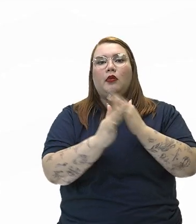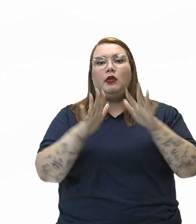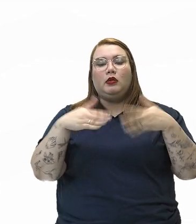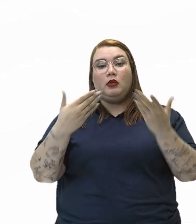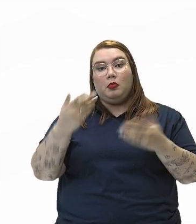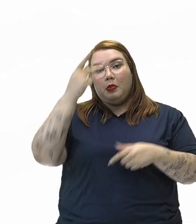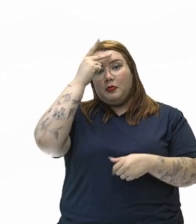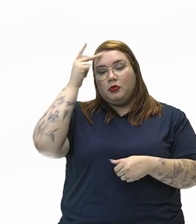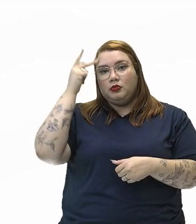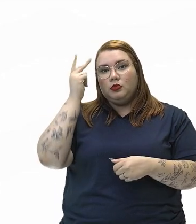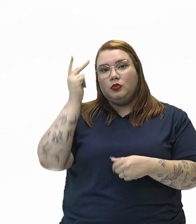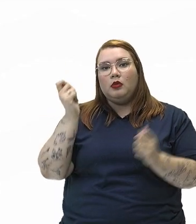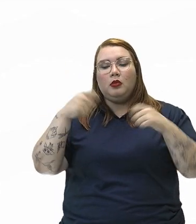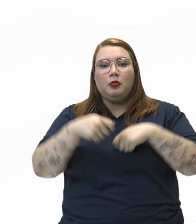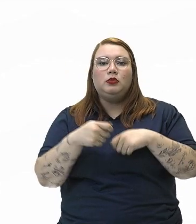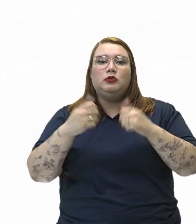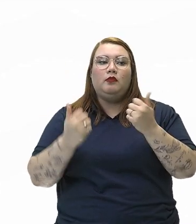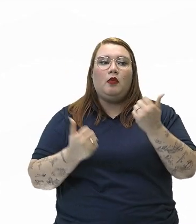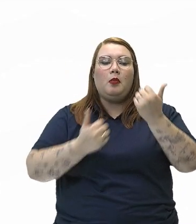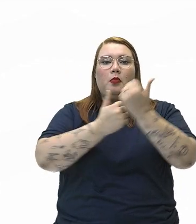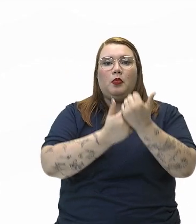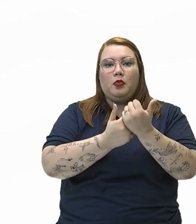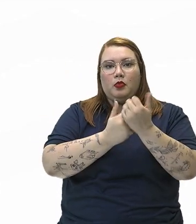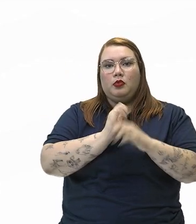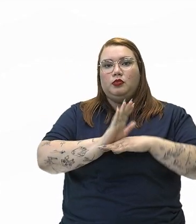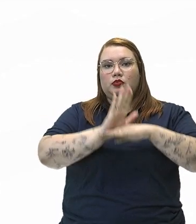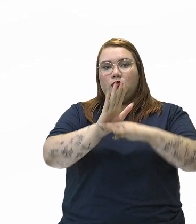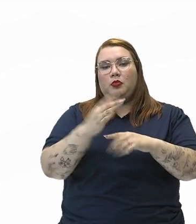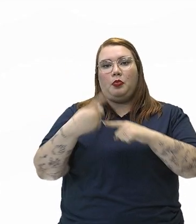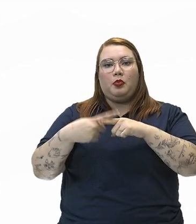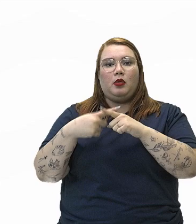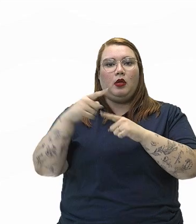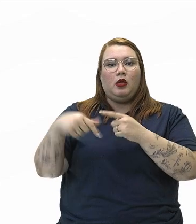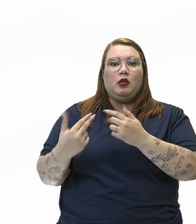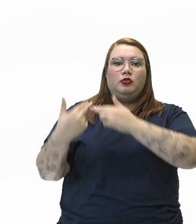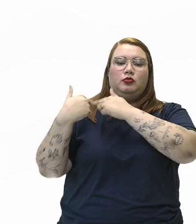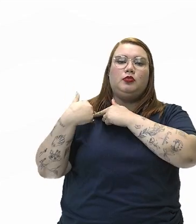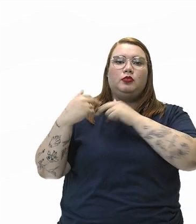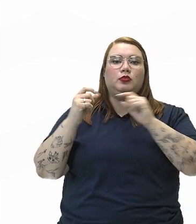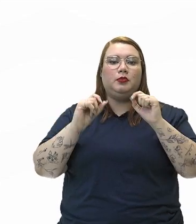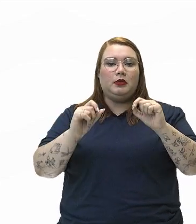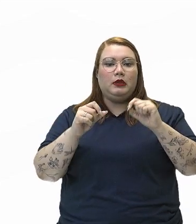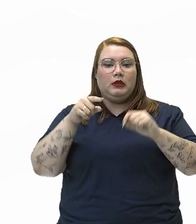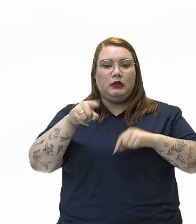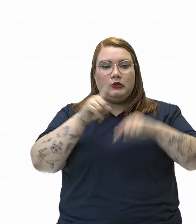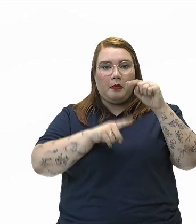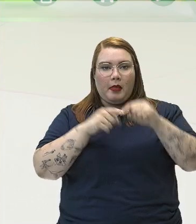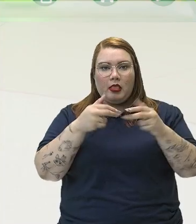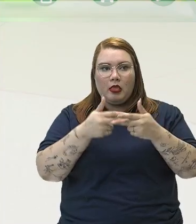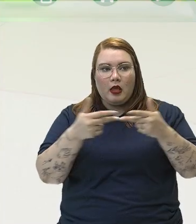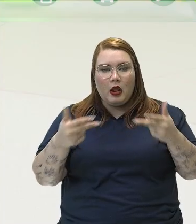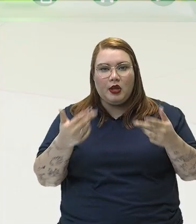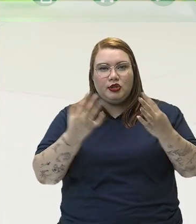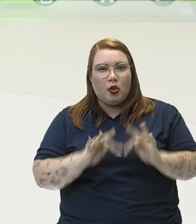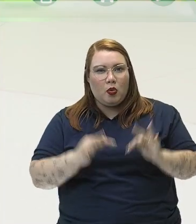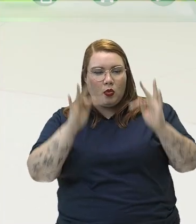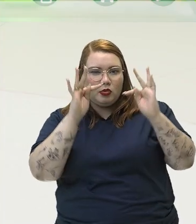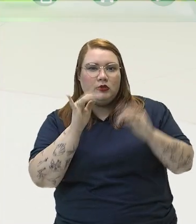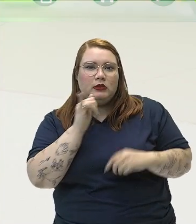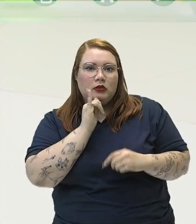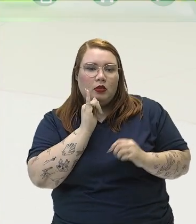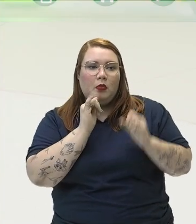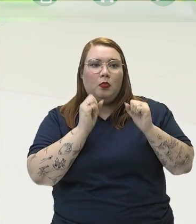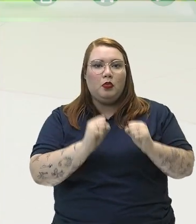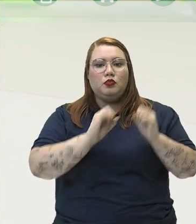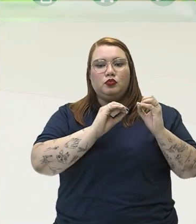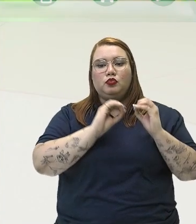vai dessa forma colaborar, né, porque ele é responsável por devolver esse equipamento nesses locais. Ele faz uso do